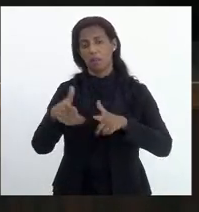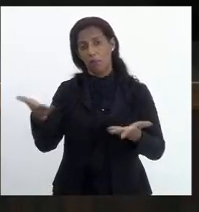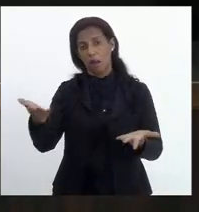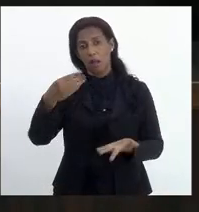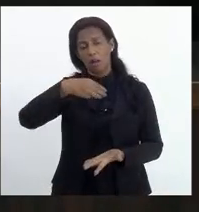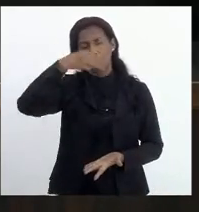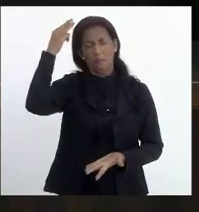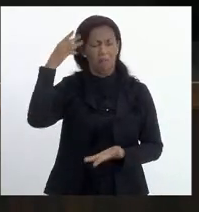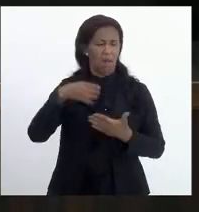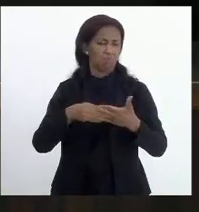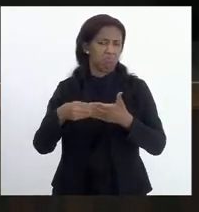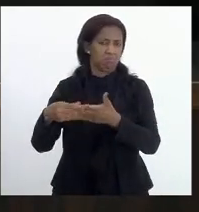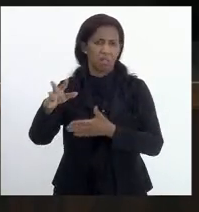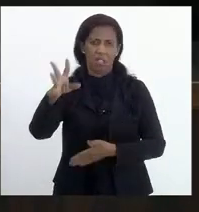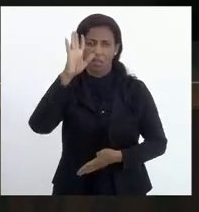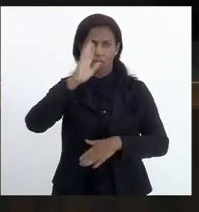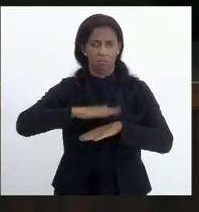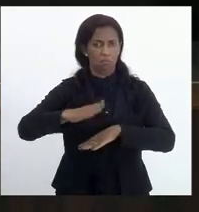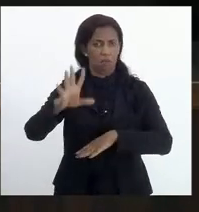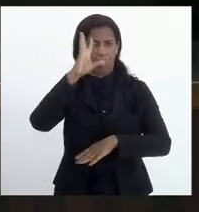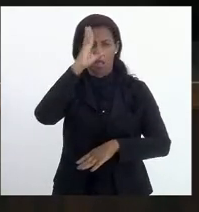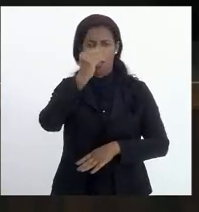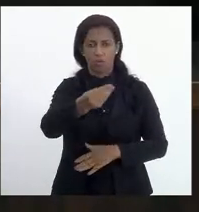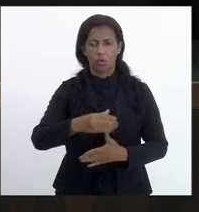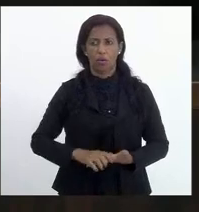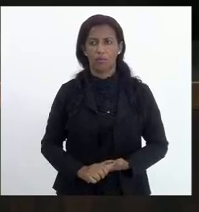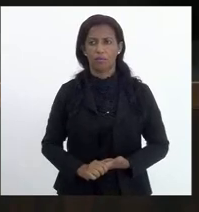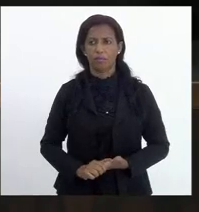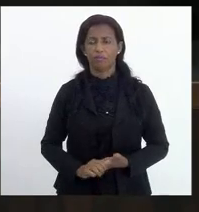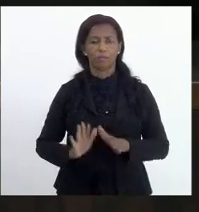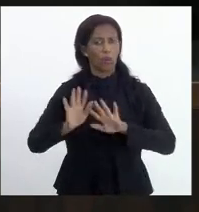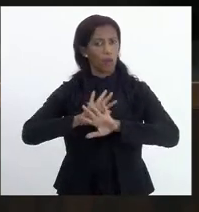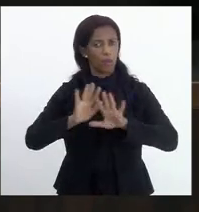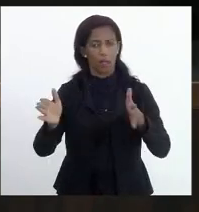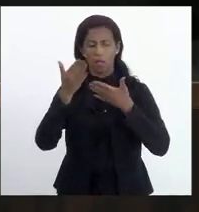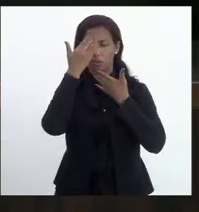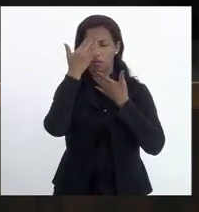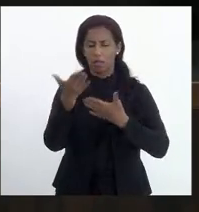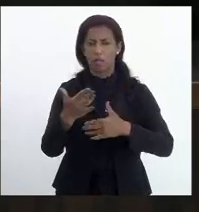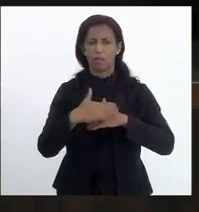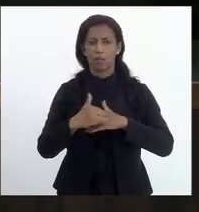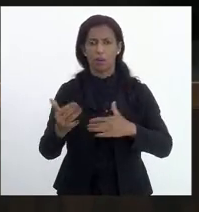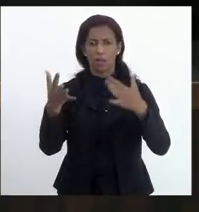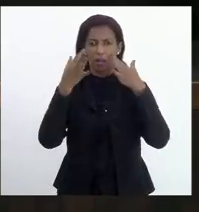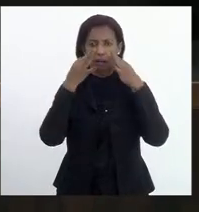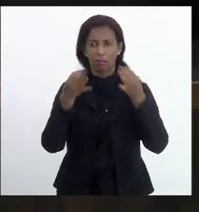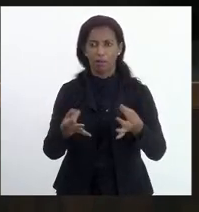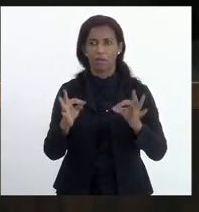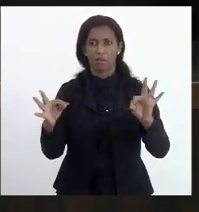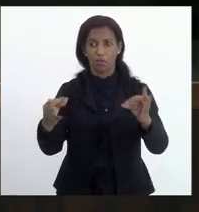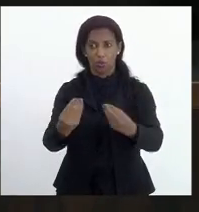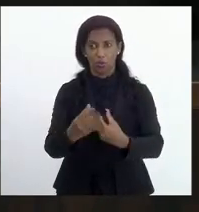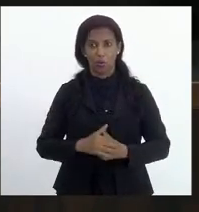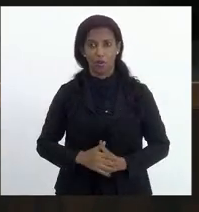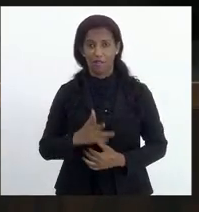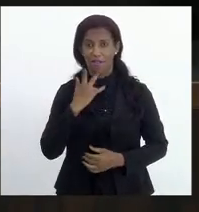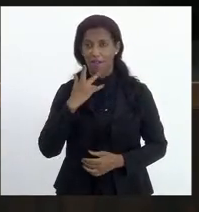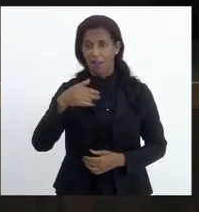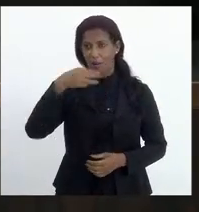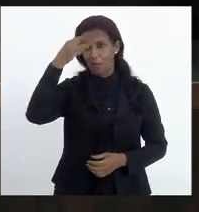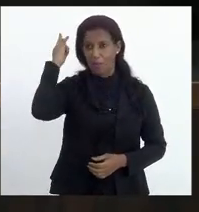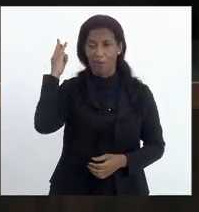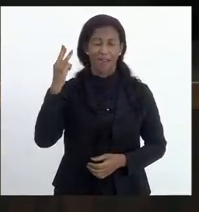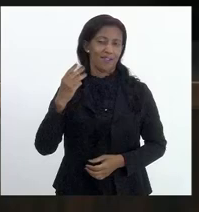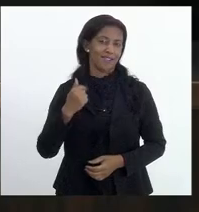Márcio conduz e decide. Então, em linhas gerais, é isso. Agradecer o carinho e a atenção. Obrigado, dizer ao Márcio